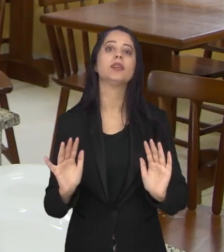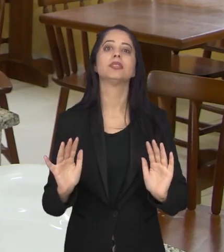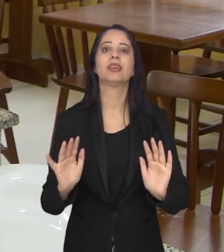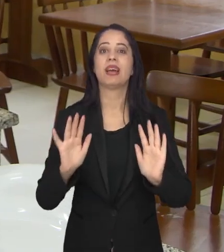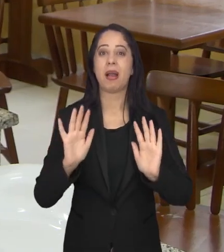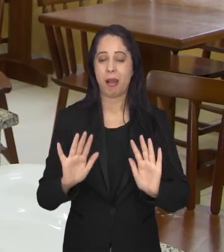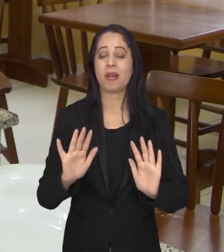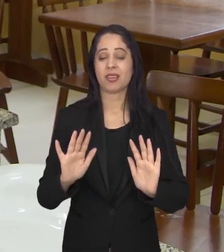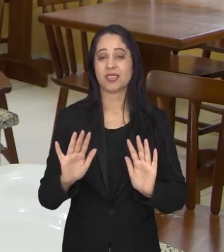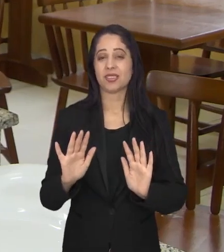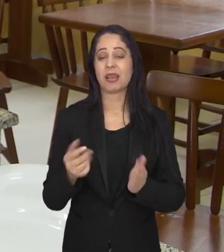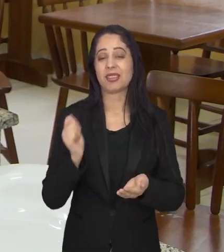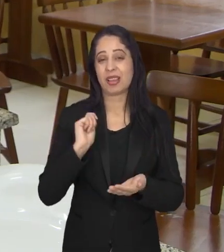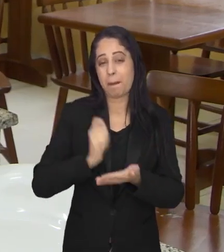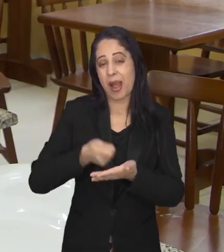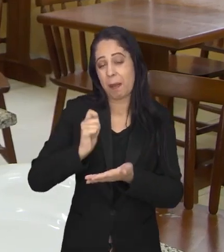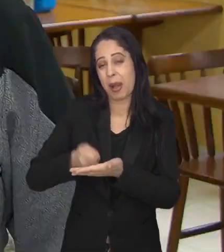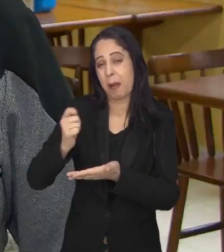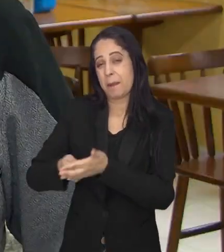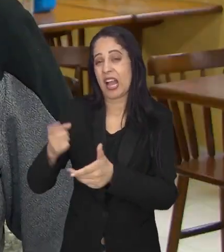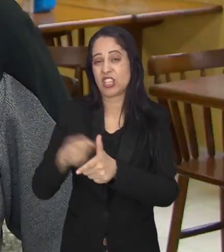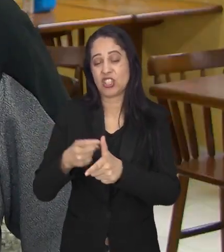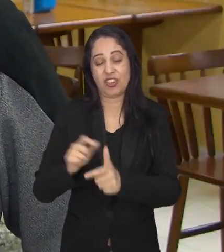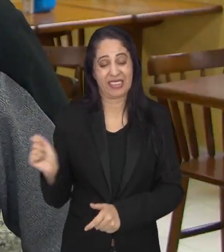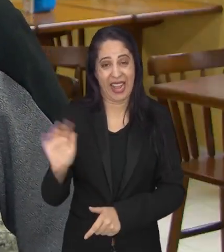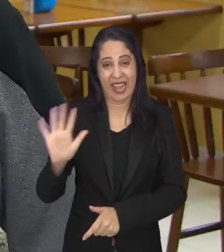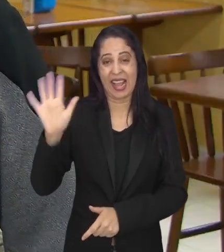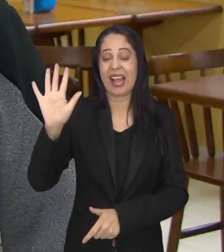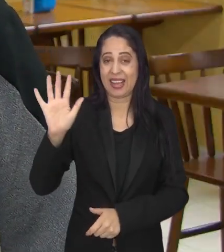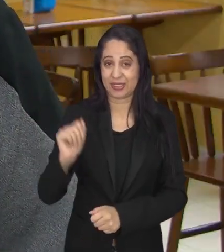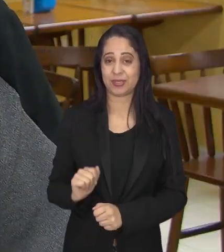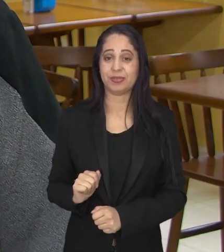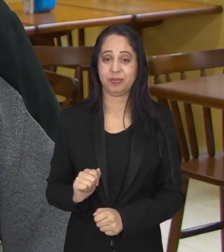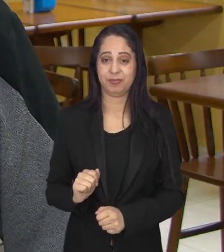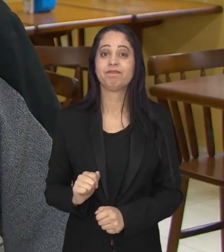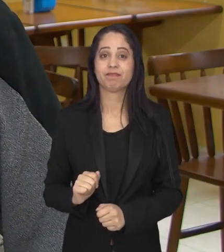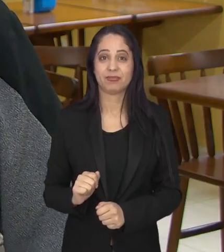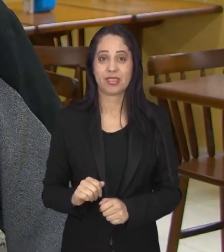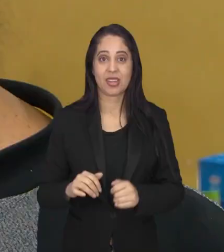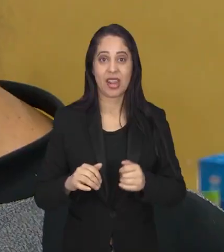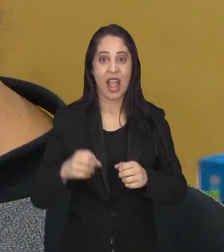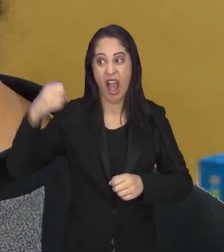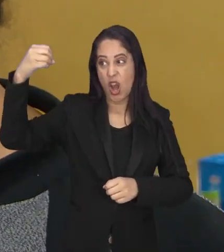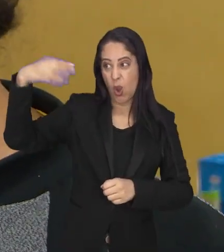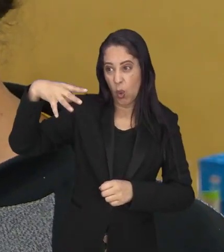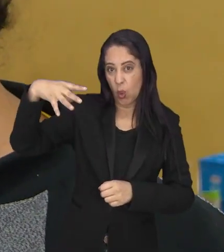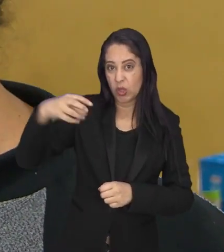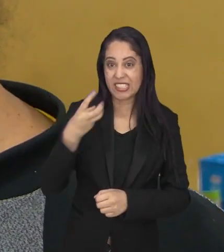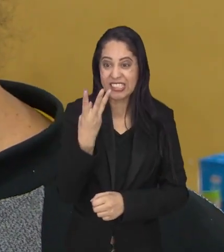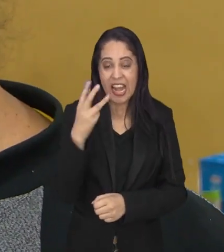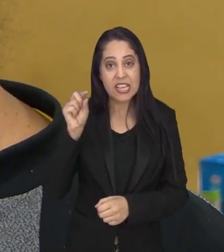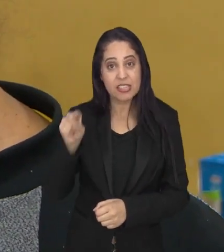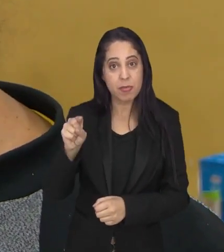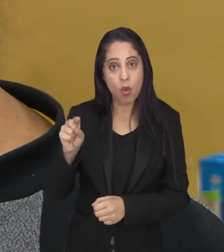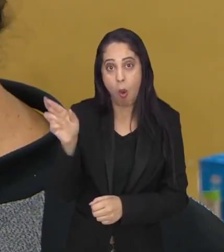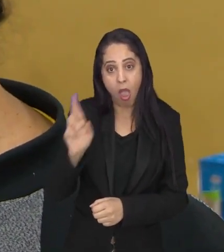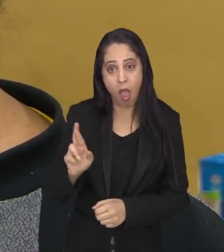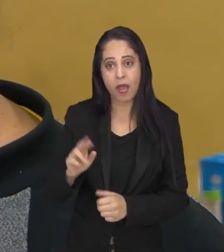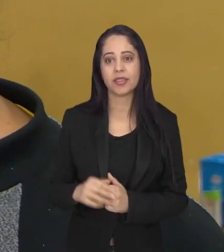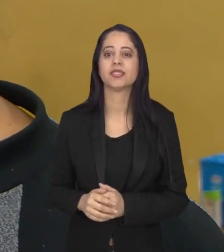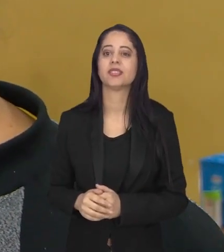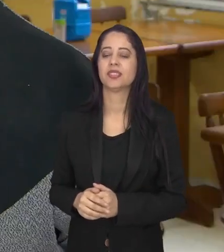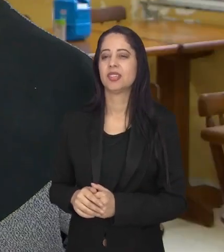vereadora Juliana Fraga, que trata de energia solar. A proposta é criar na cidade uma política municipal de incentivo